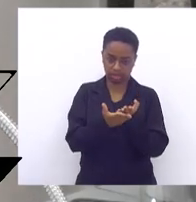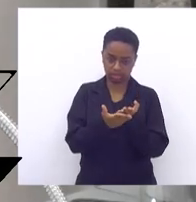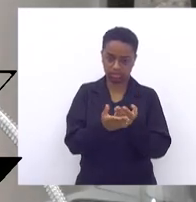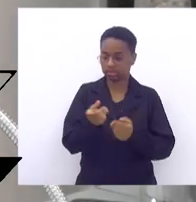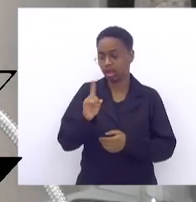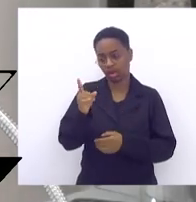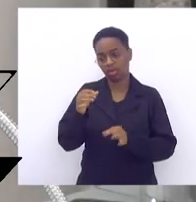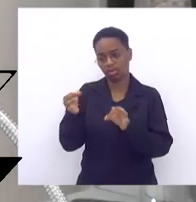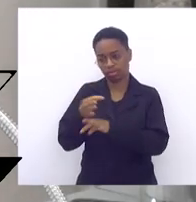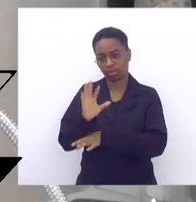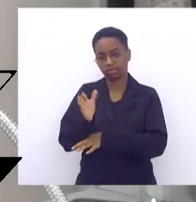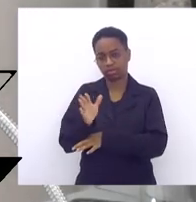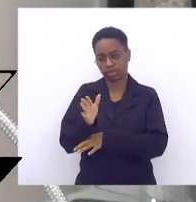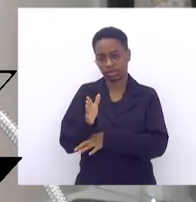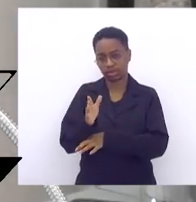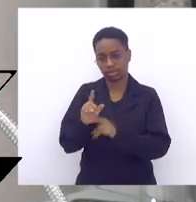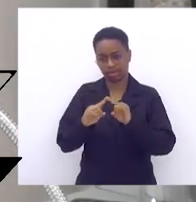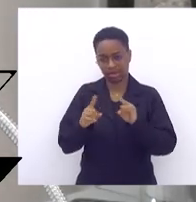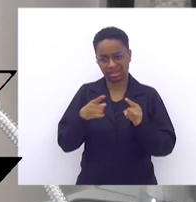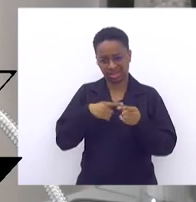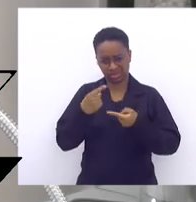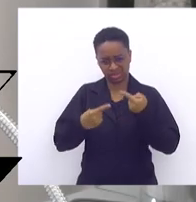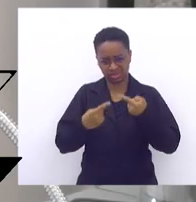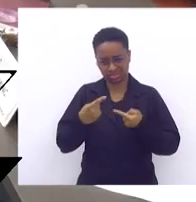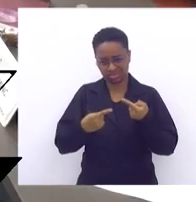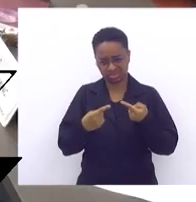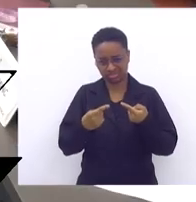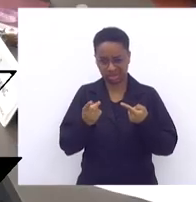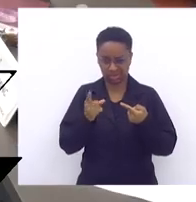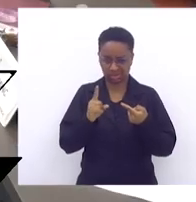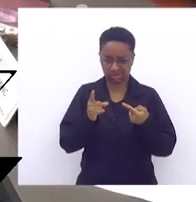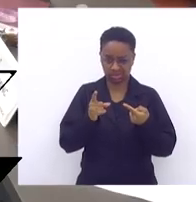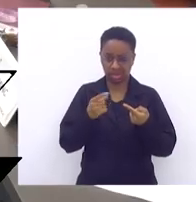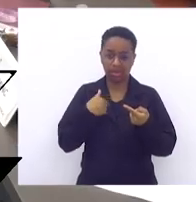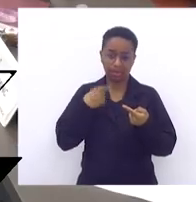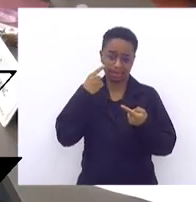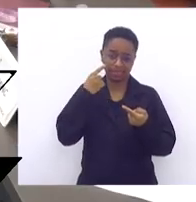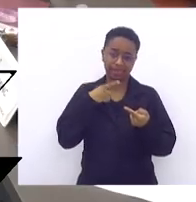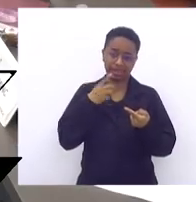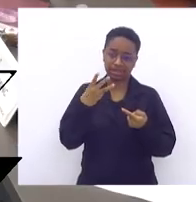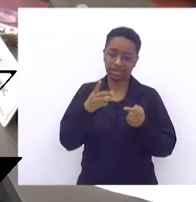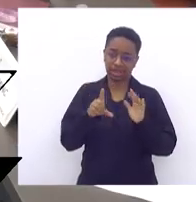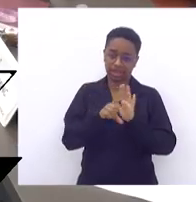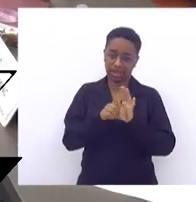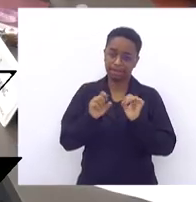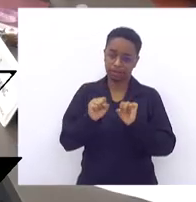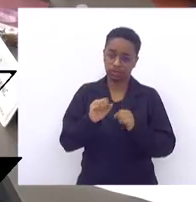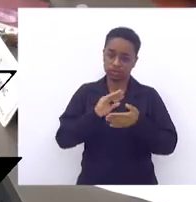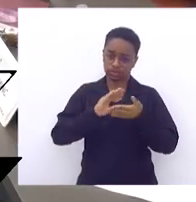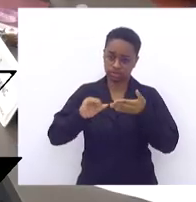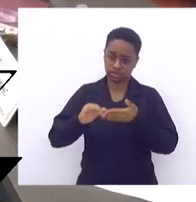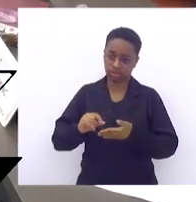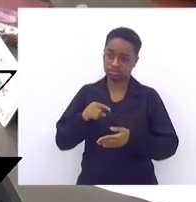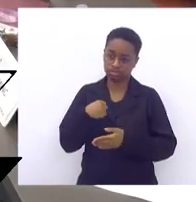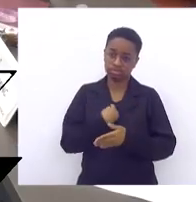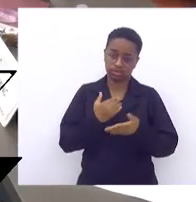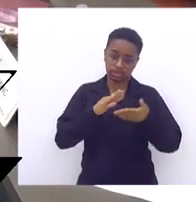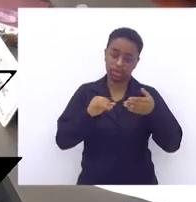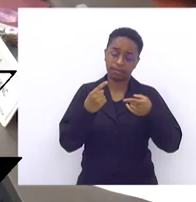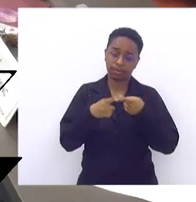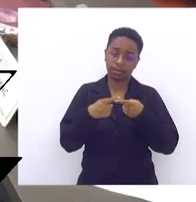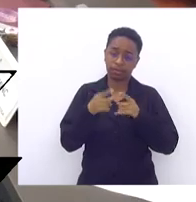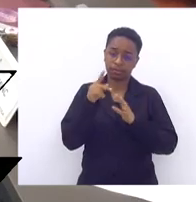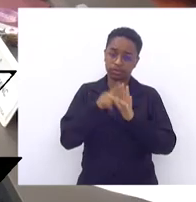Eu já concluí. Mas vai haver discussão da matéria. Eu achei que tinha três leis aí que podiam ser retiradas. A gente retira, como é um projeto muito amplo, a